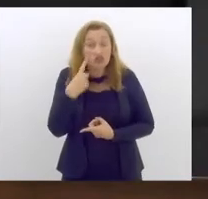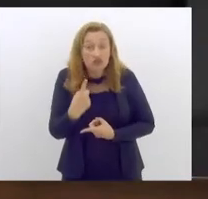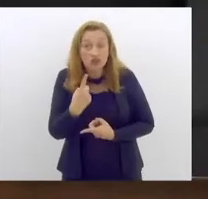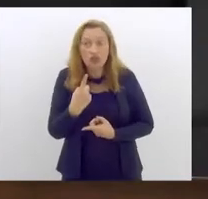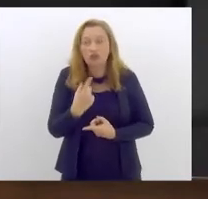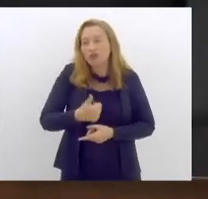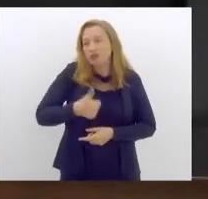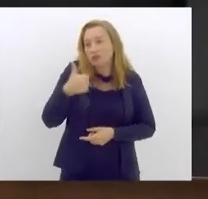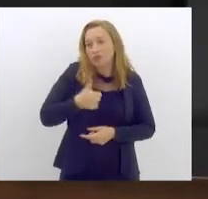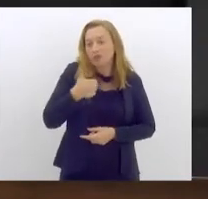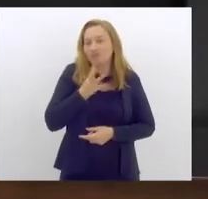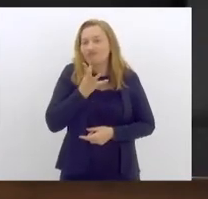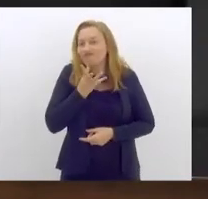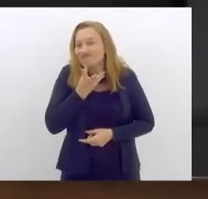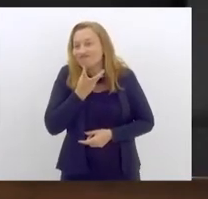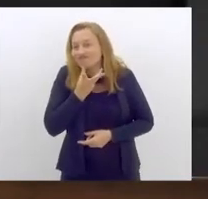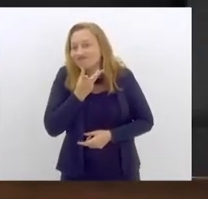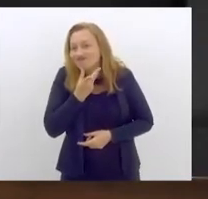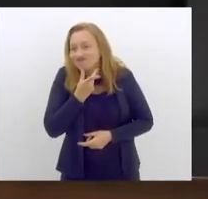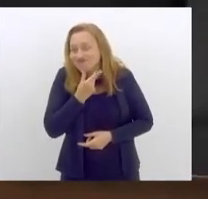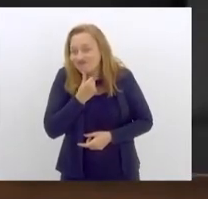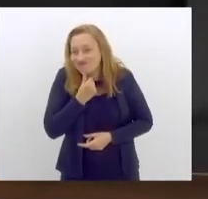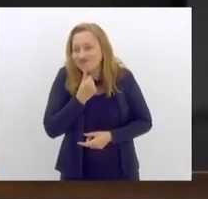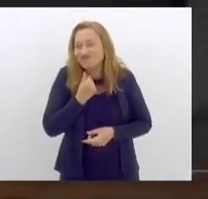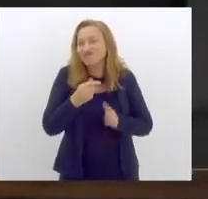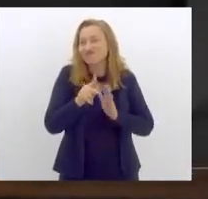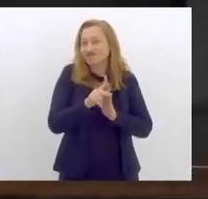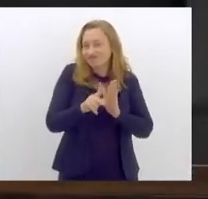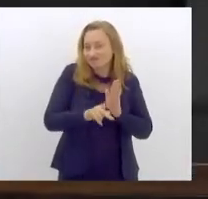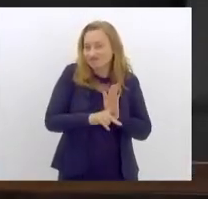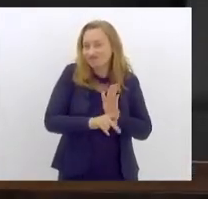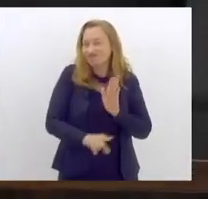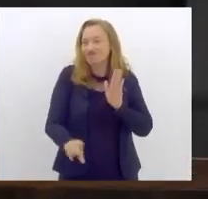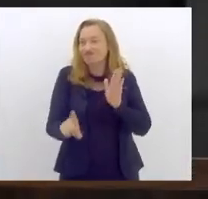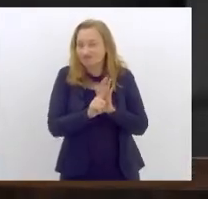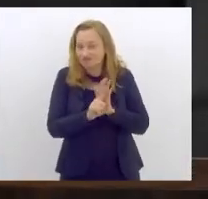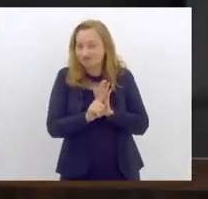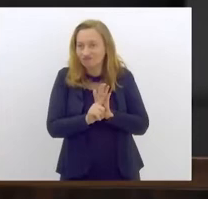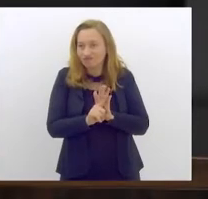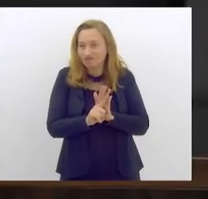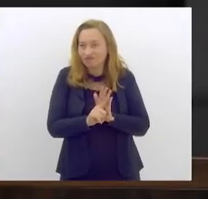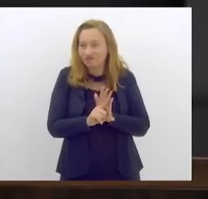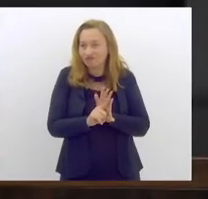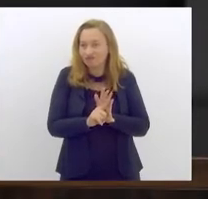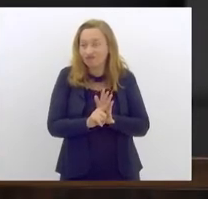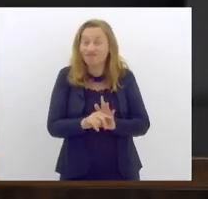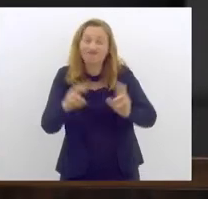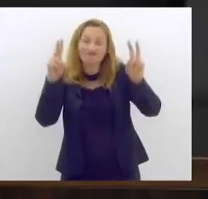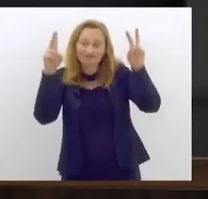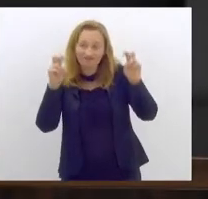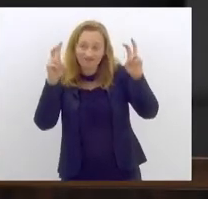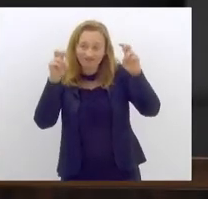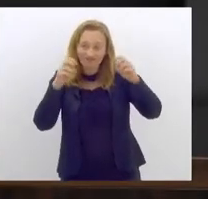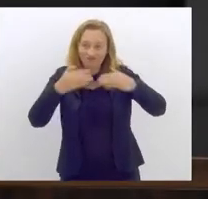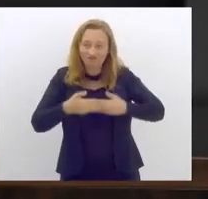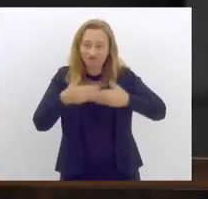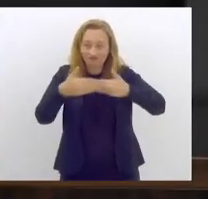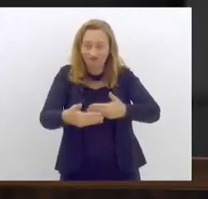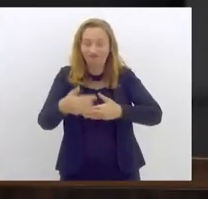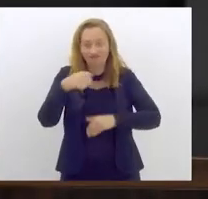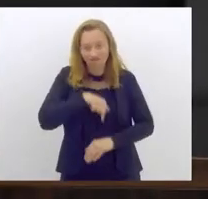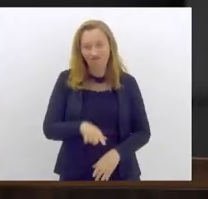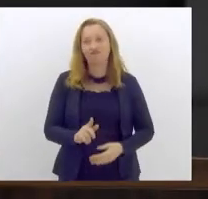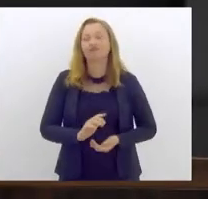primeiro que demorava os projetos de lei com essa temática avançar aqui